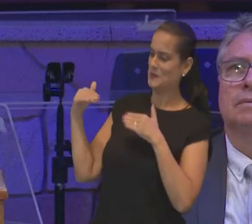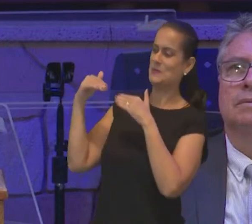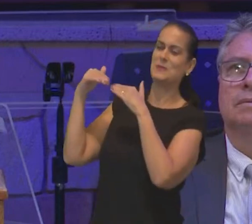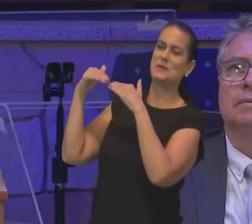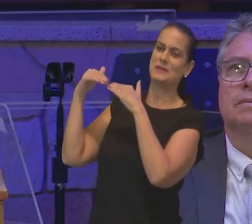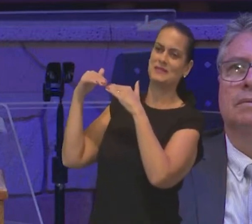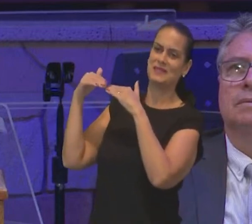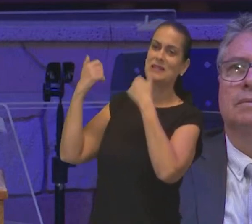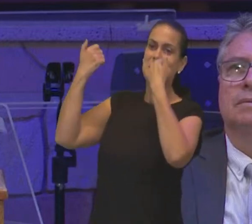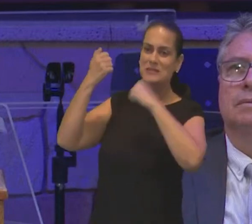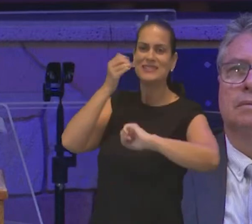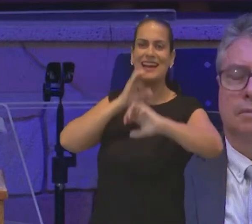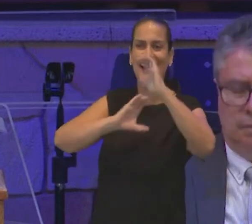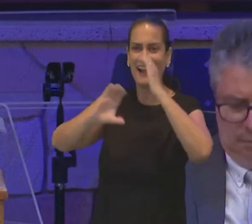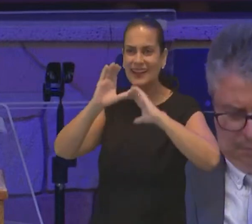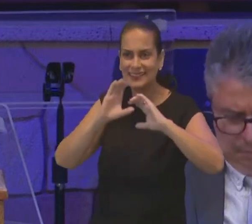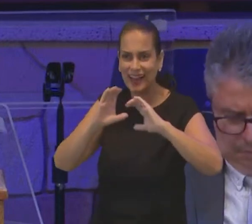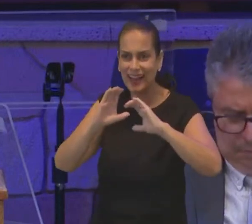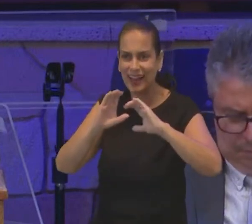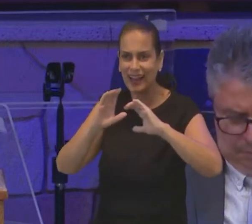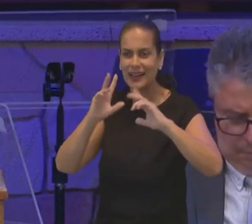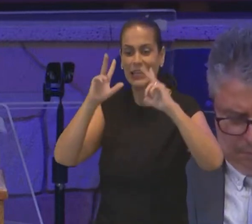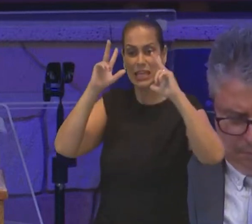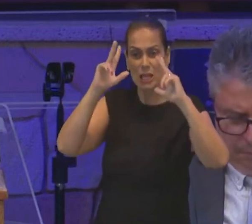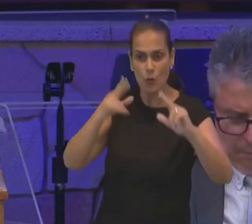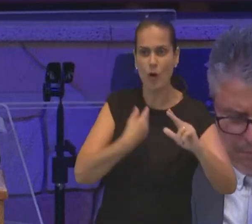Temos que cantar o que a gente vive.